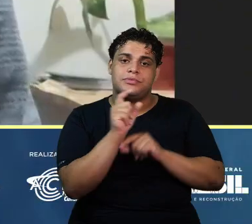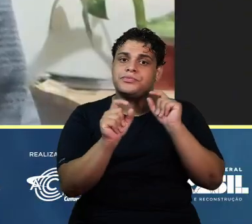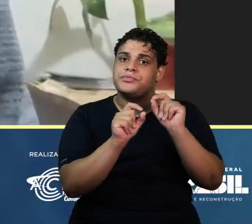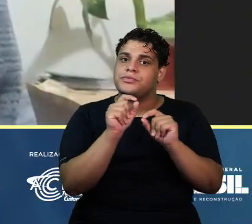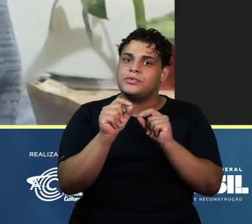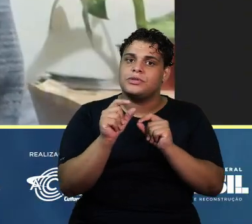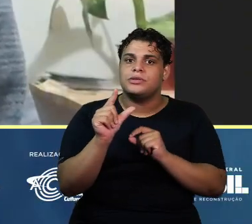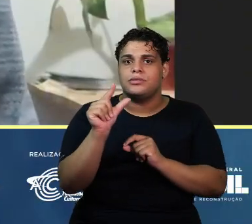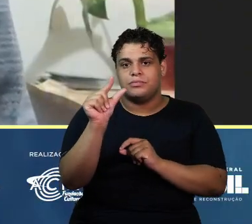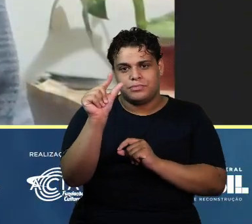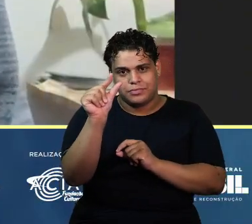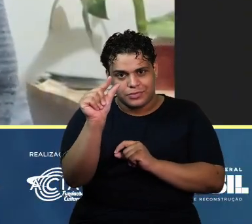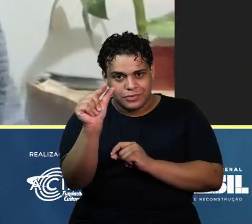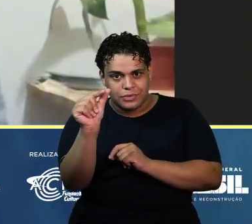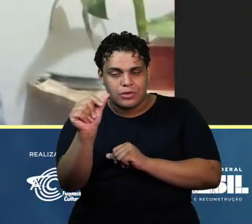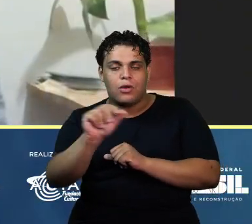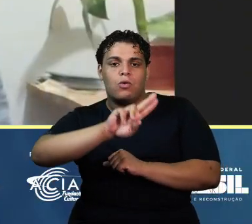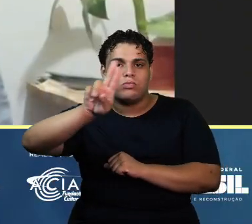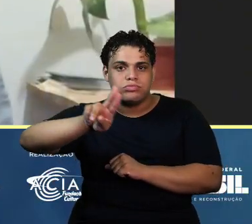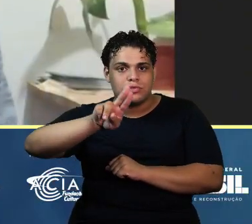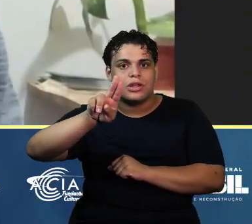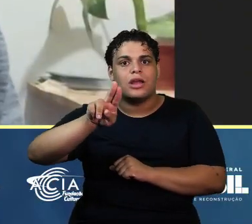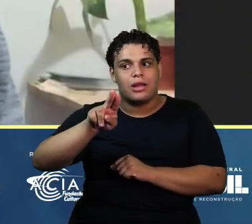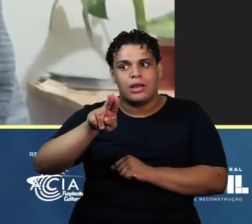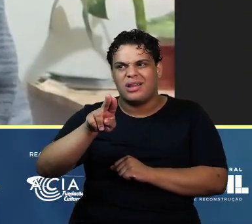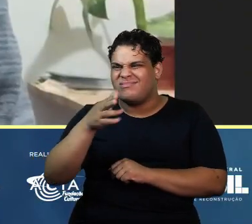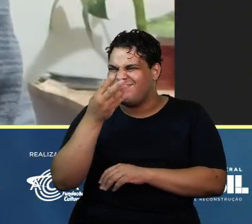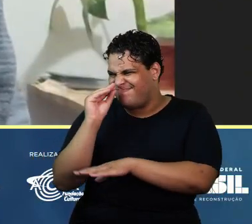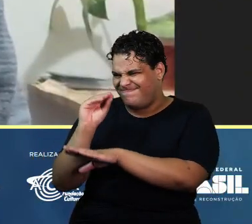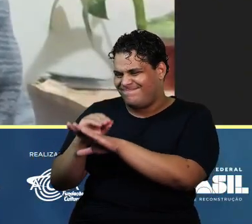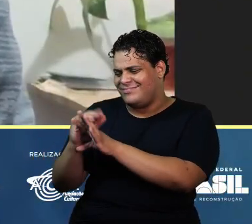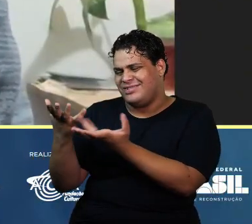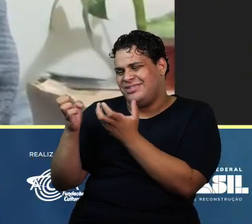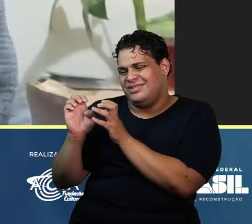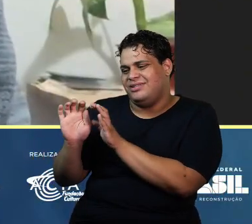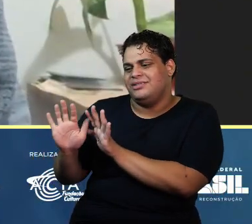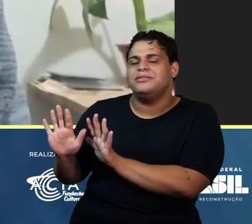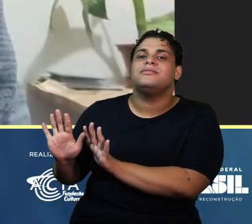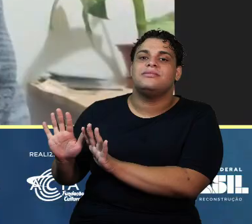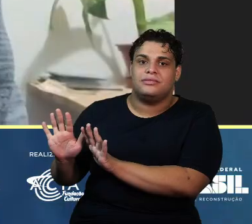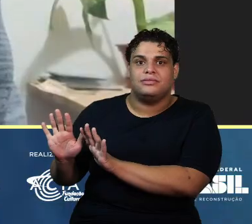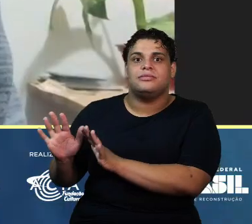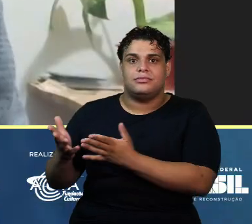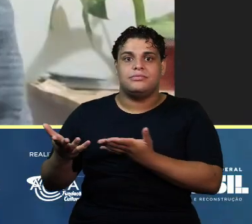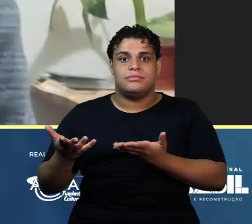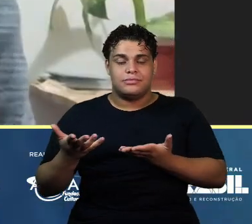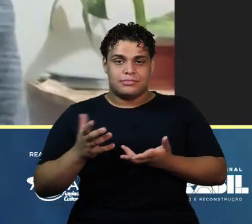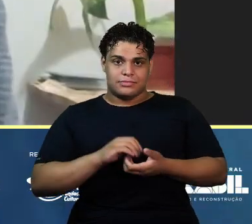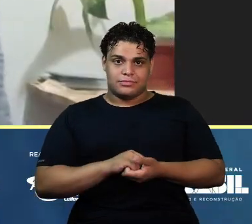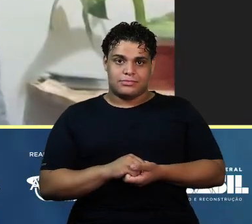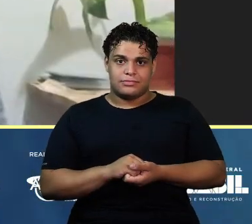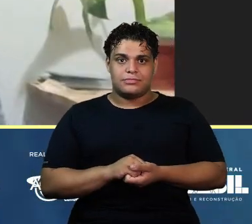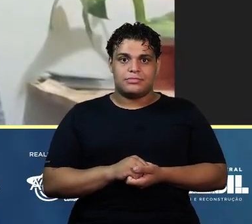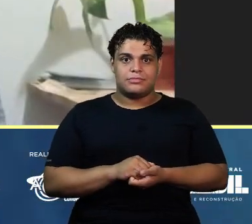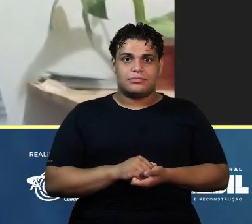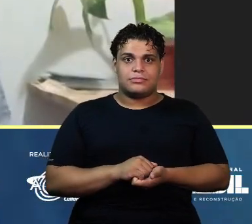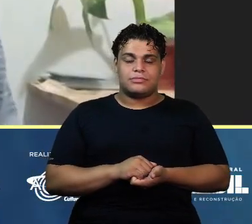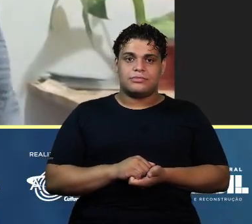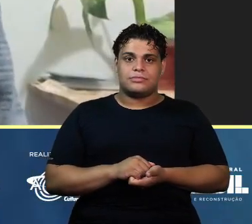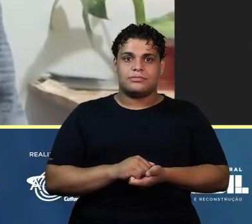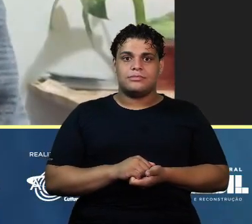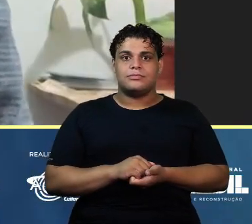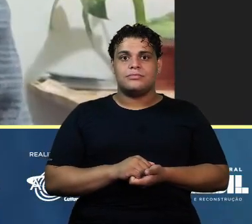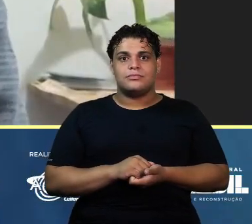reduzir, reutilizar, recusar. Quando eu vejo que eu não preciso daquilo, eu recuso, né?